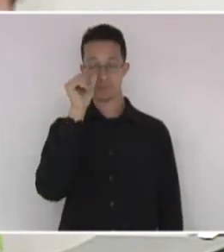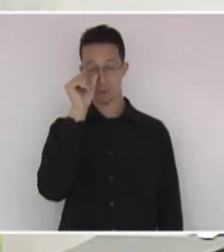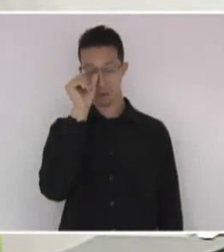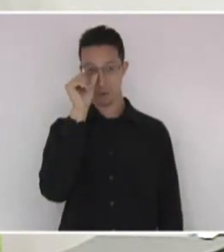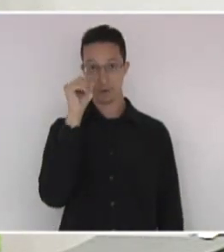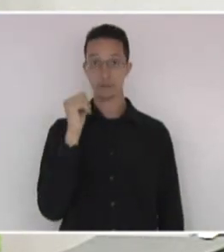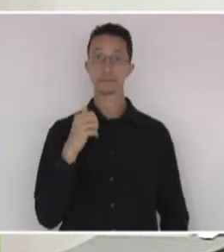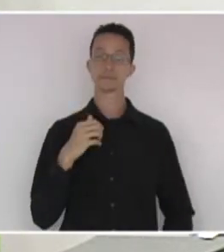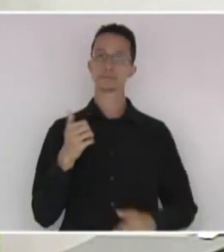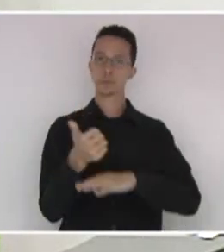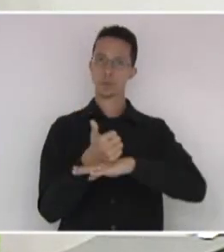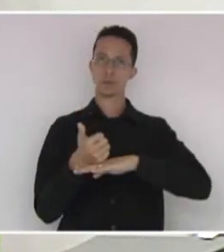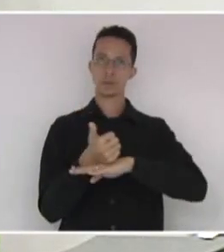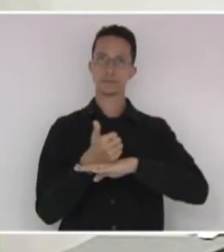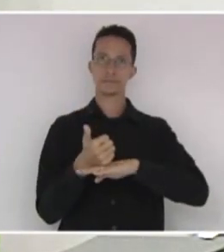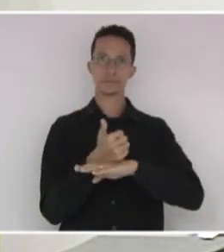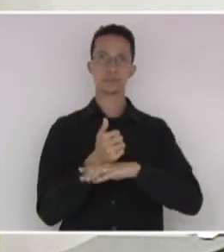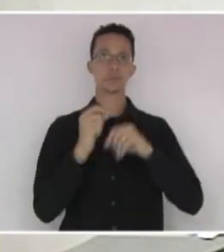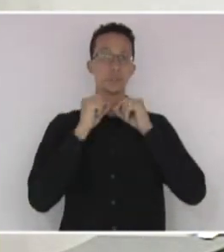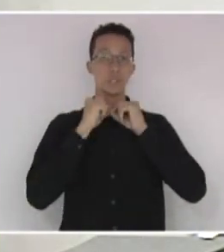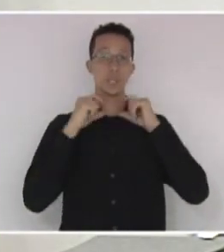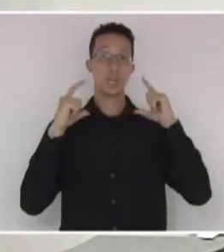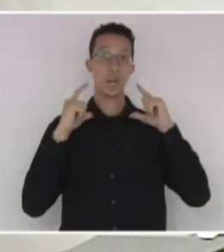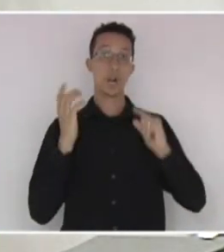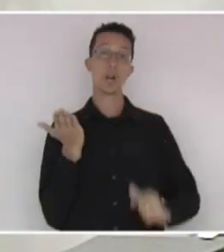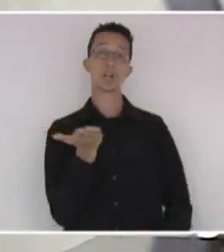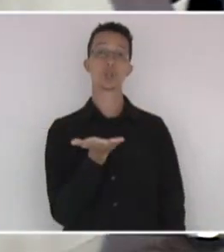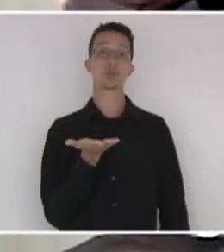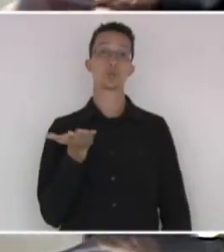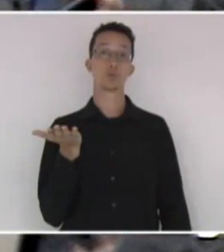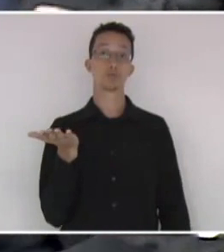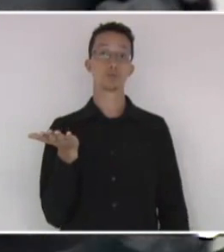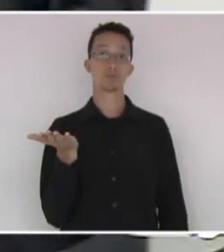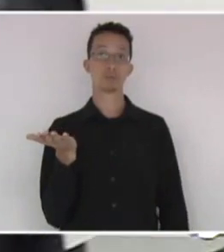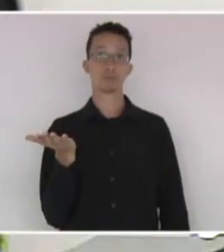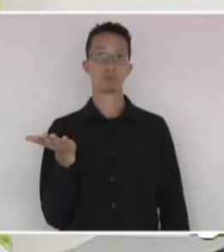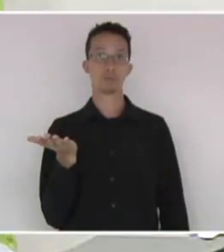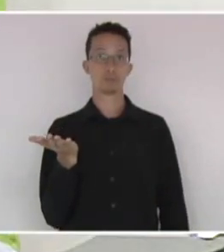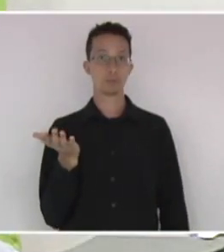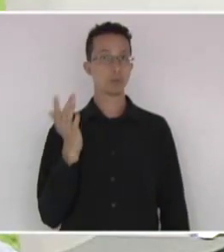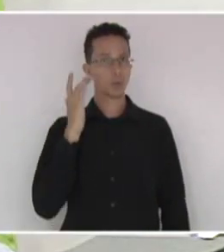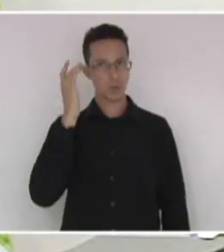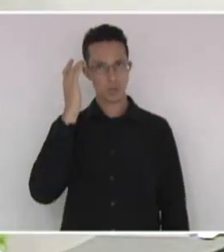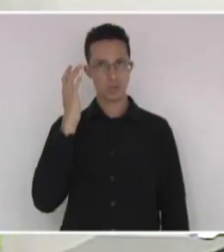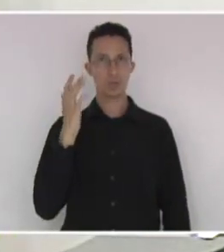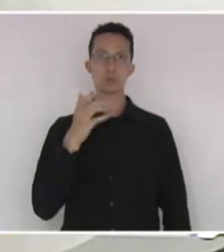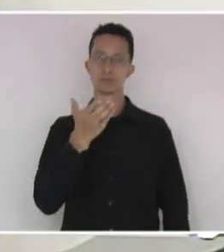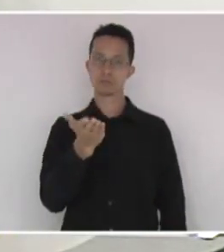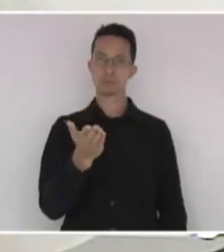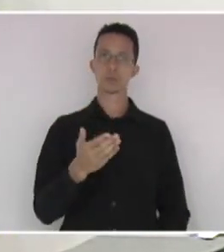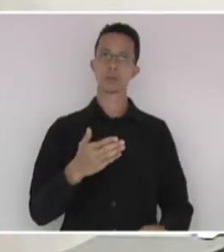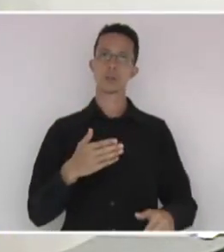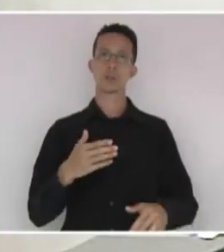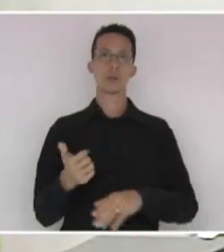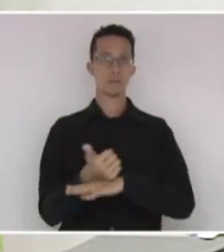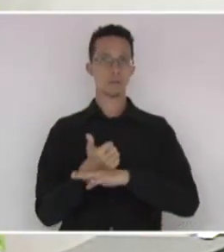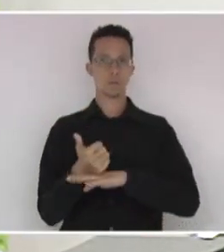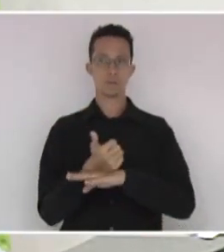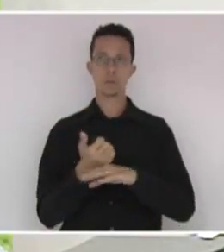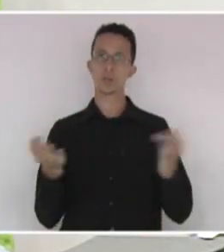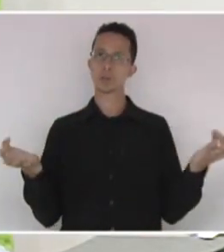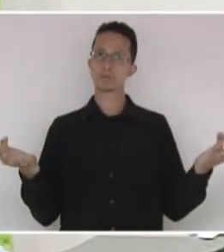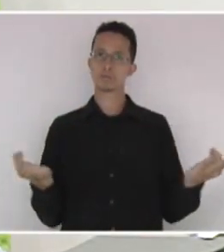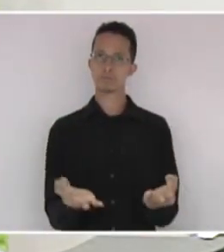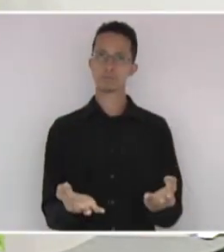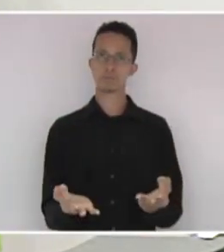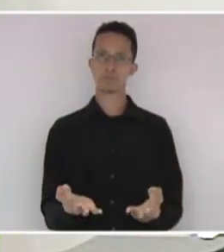de garçom, e eu faço uma referência aos meus colegas aqui, acho que a profissão de vocês, ela é extraordinária, a gente nasce para